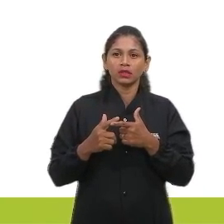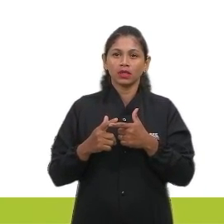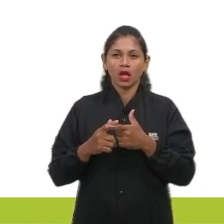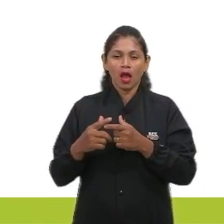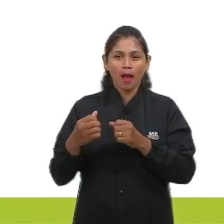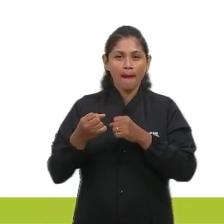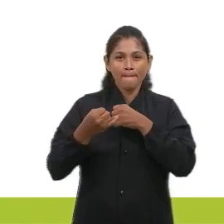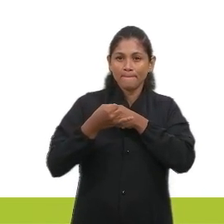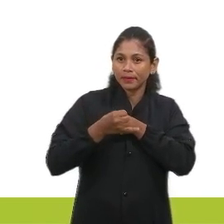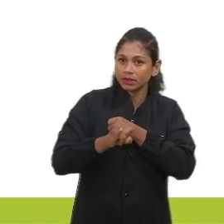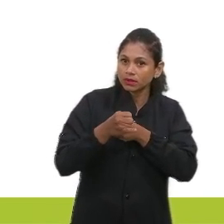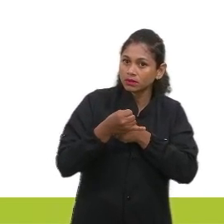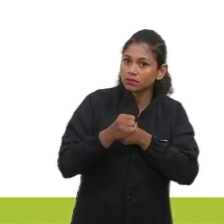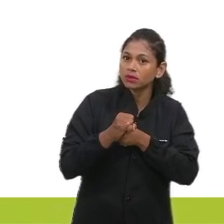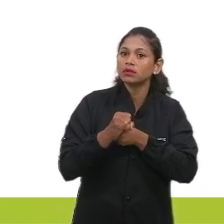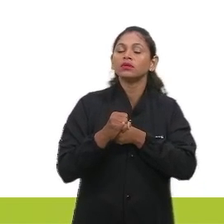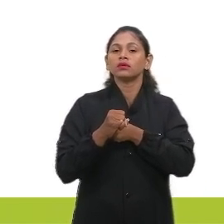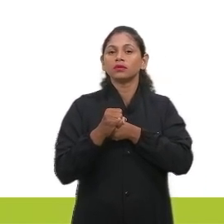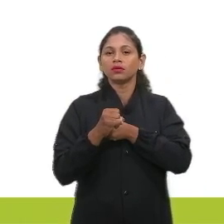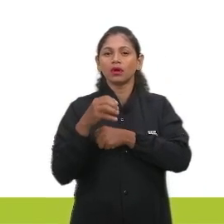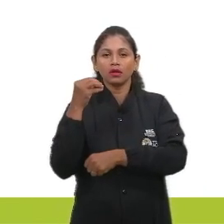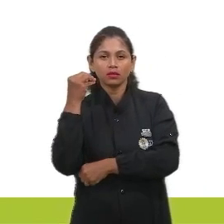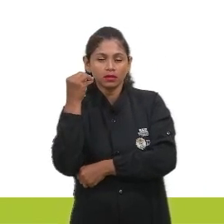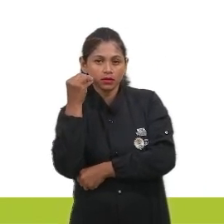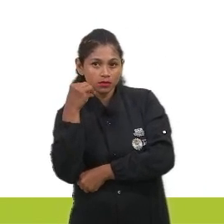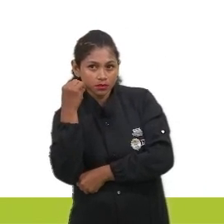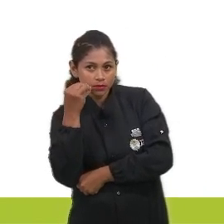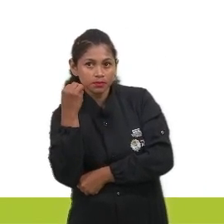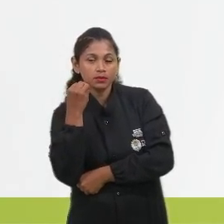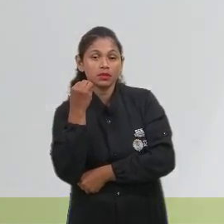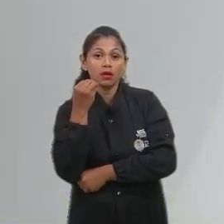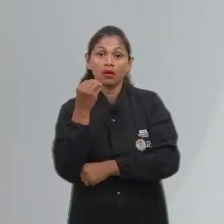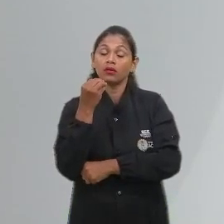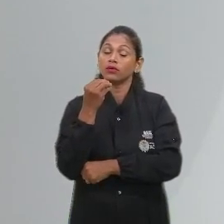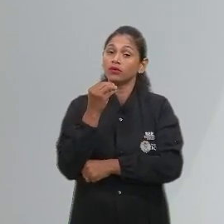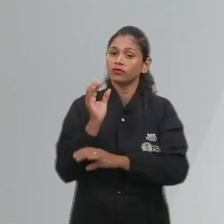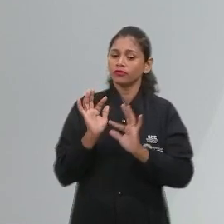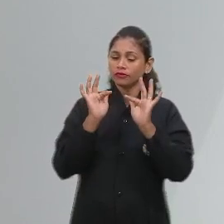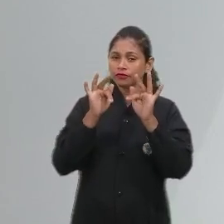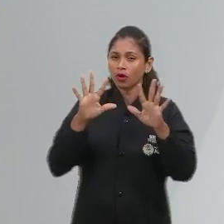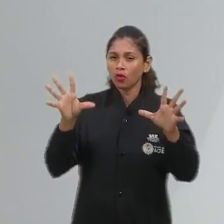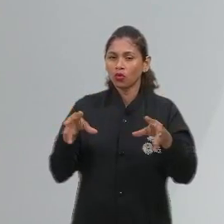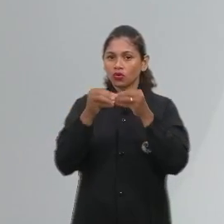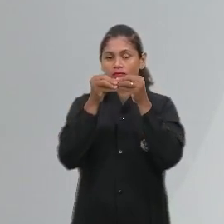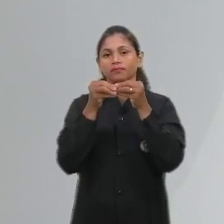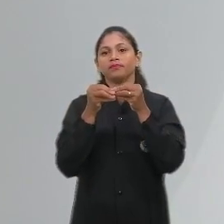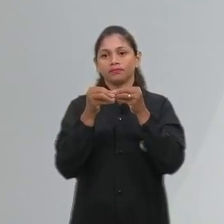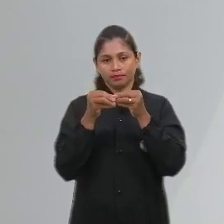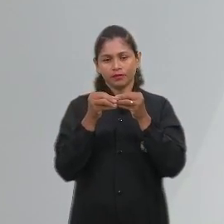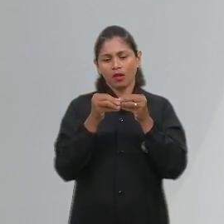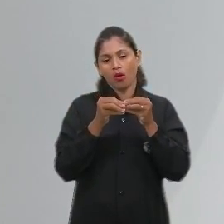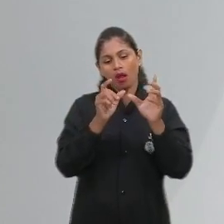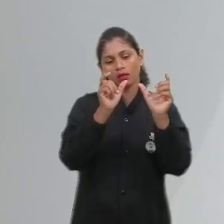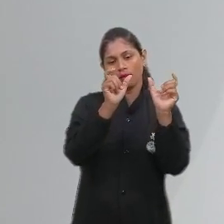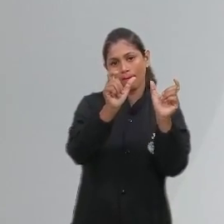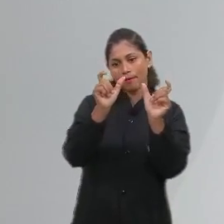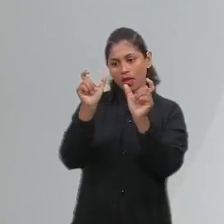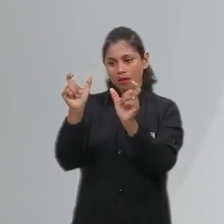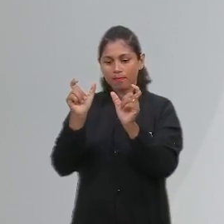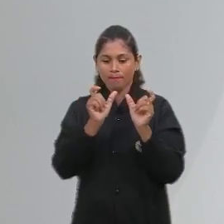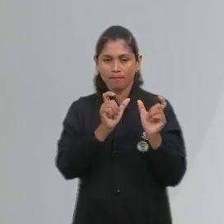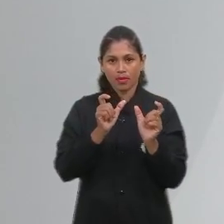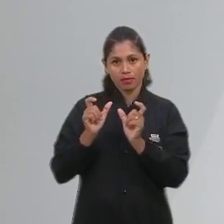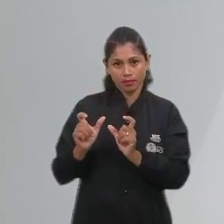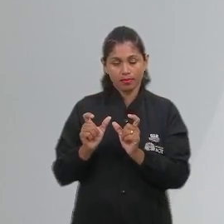experimentação e, por fim, nós temos a conclusão. Ou seja, Cada uma dessas palavras, né, e aí você pode perceber